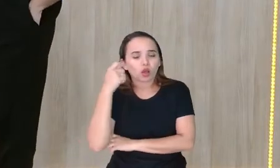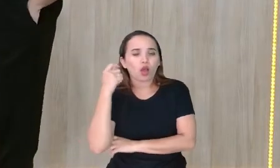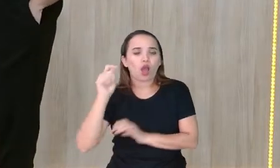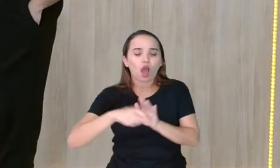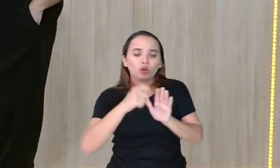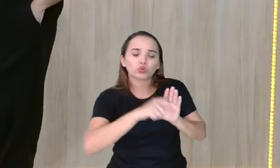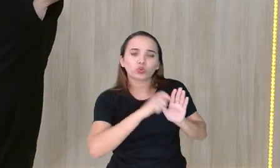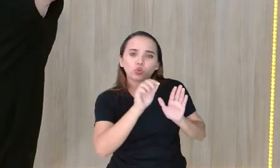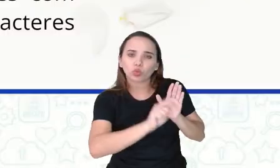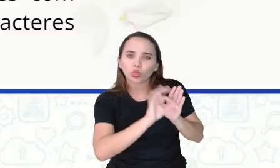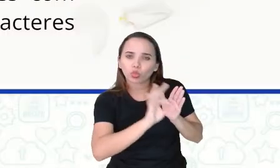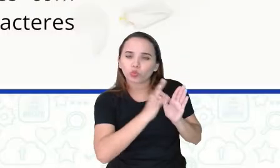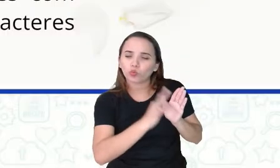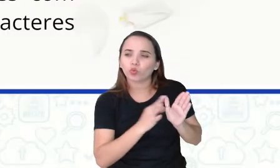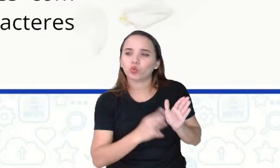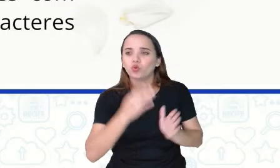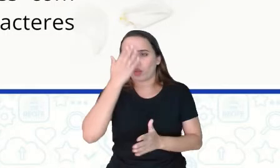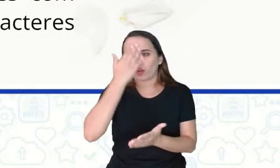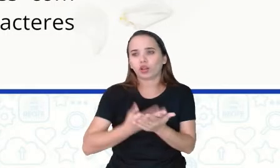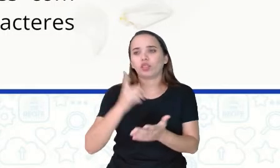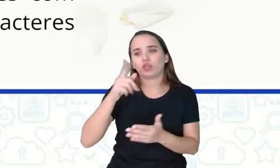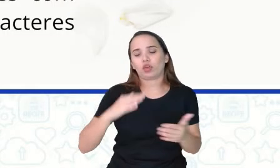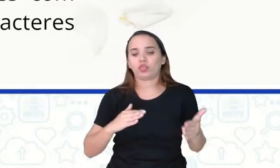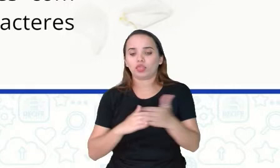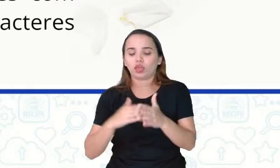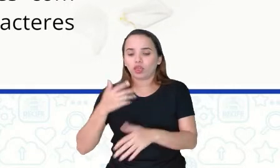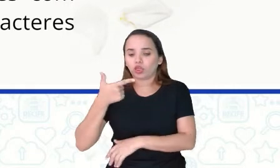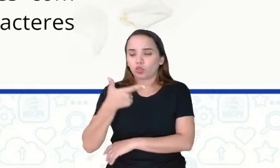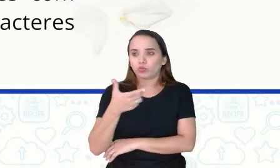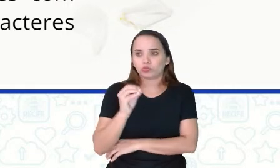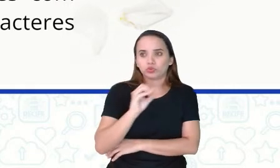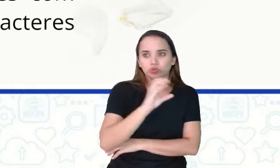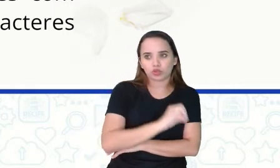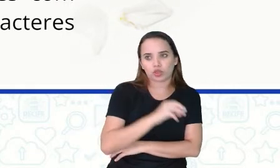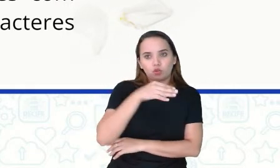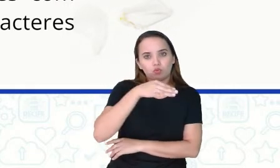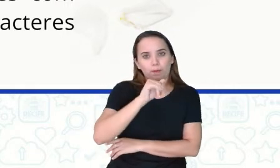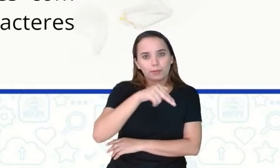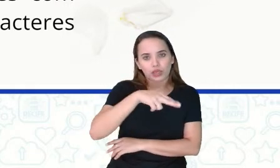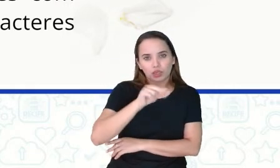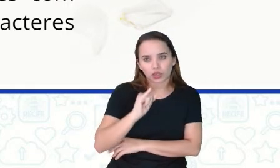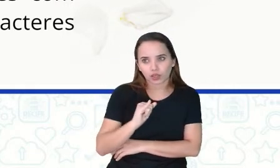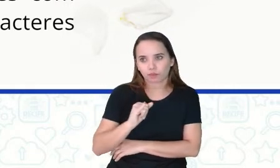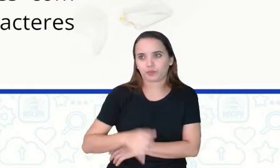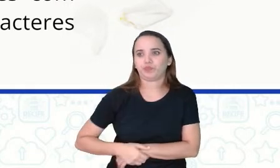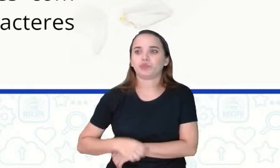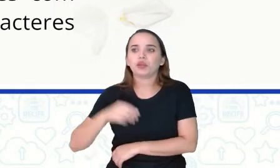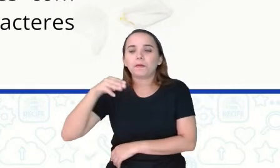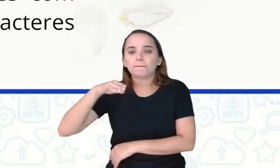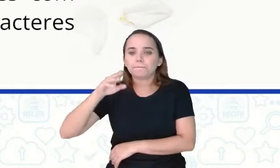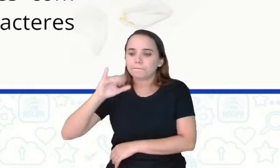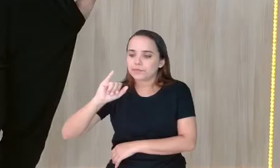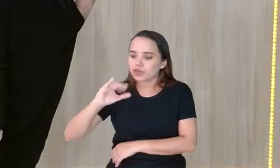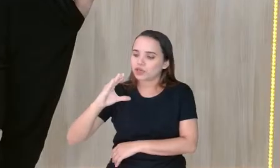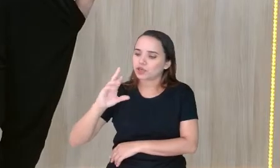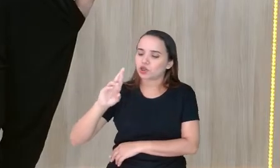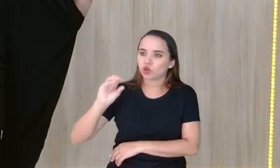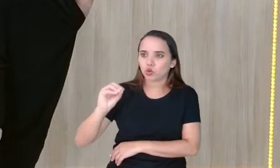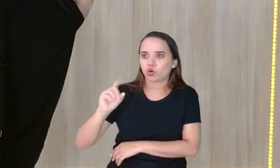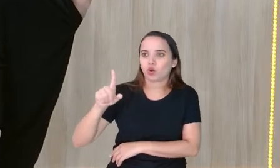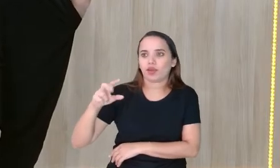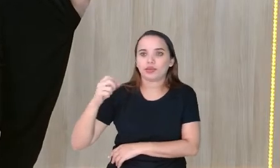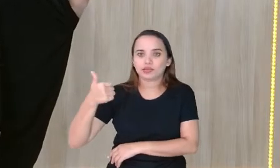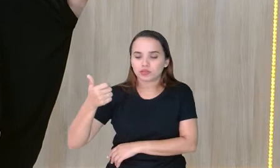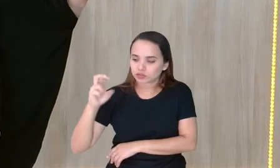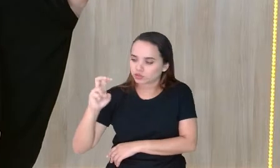200 caracteres, microcontos com até 150 e nanocontos com até 50 caracteres. Tá, isso é muito pouco,